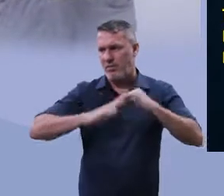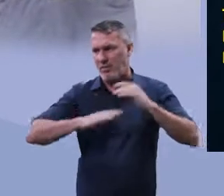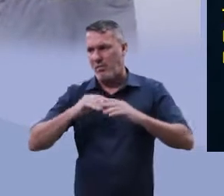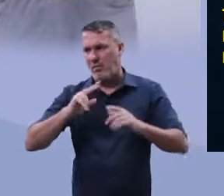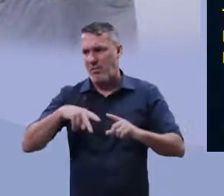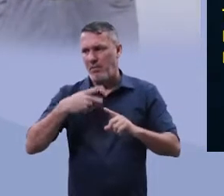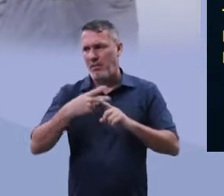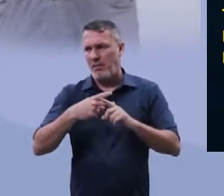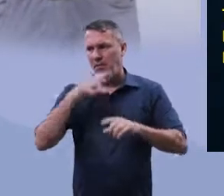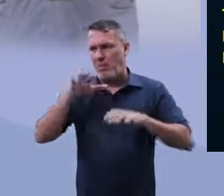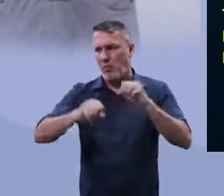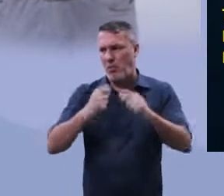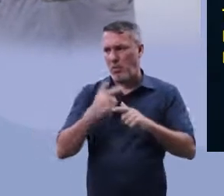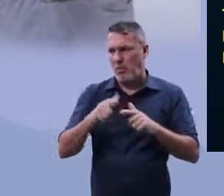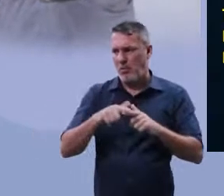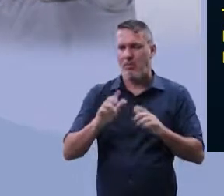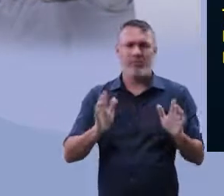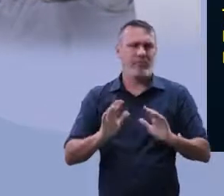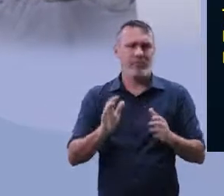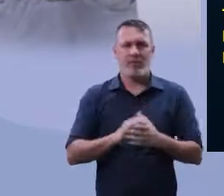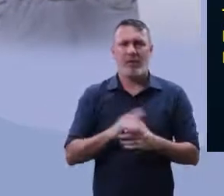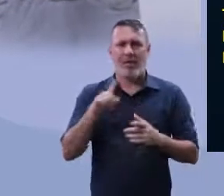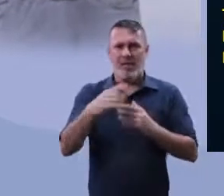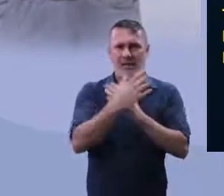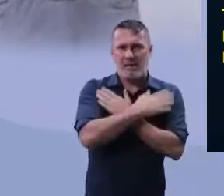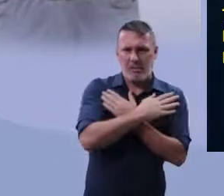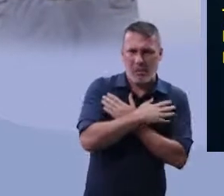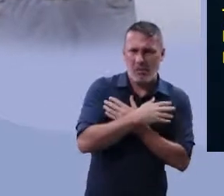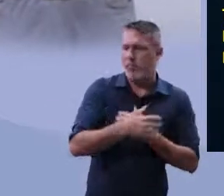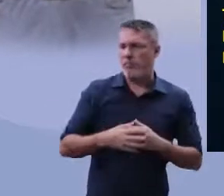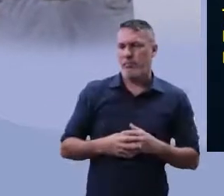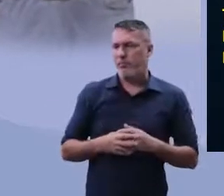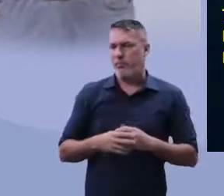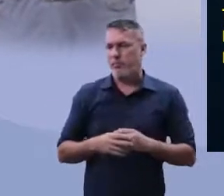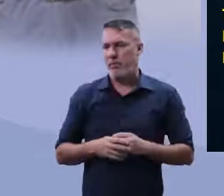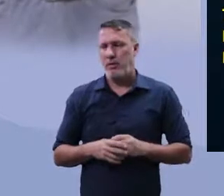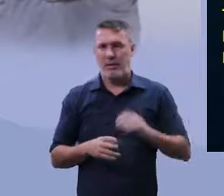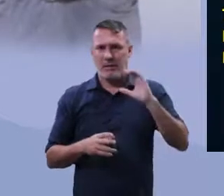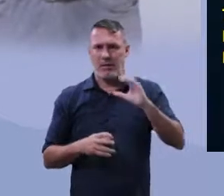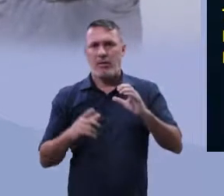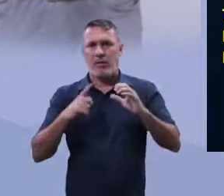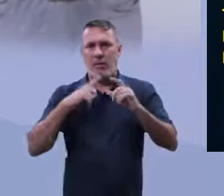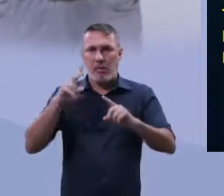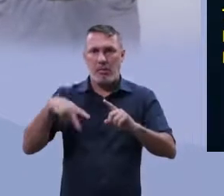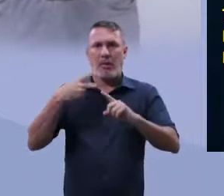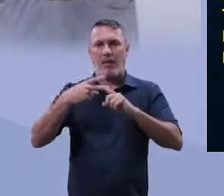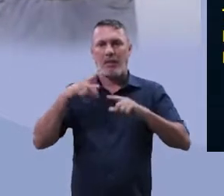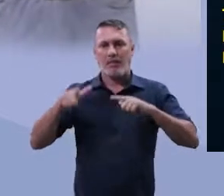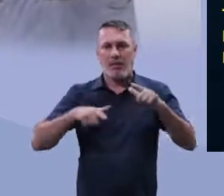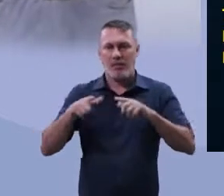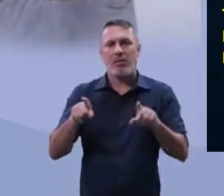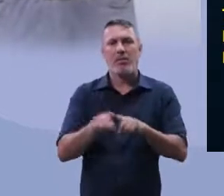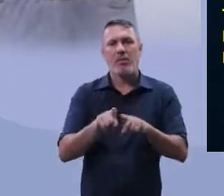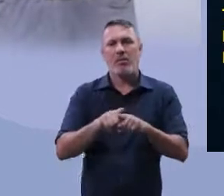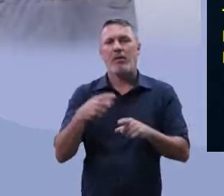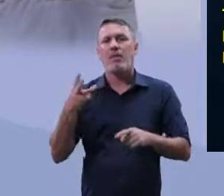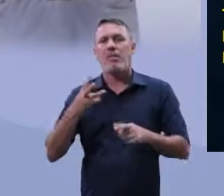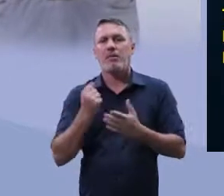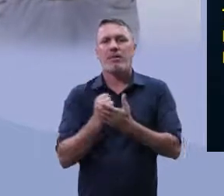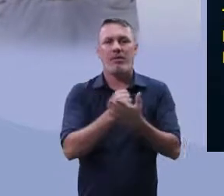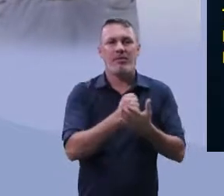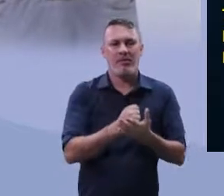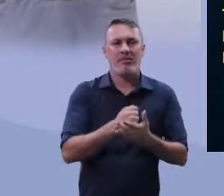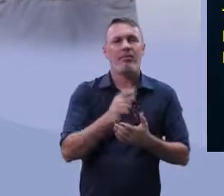solução em larga escala para o problema do desemprego, não, o avanço do trabalho flexível, da terceirização